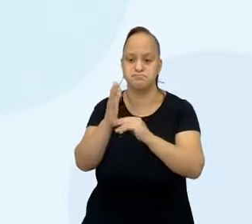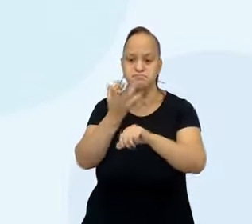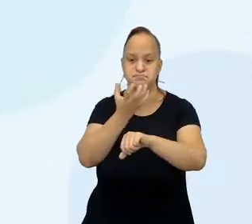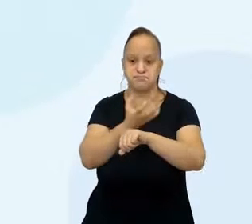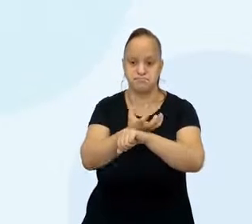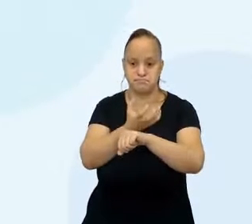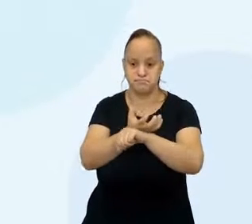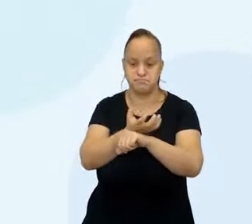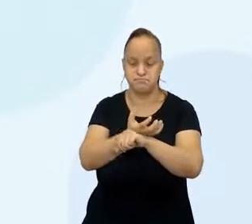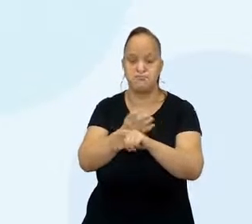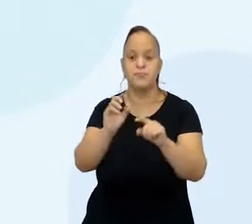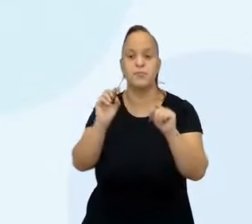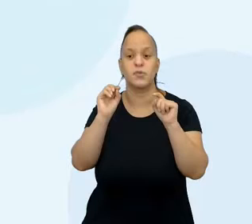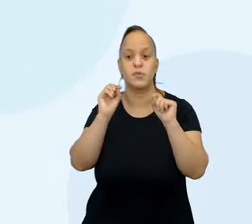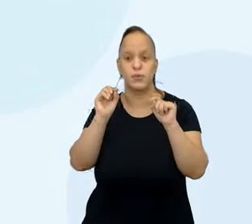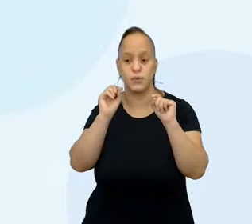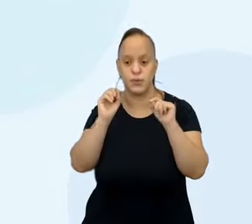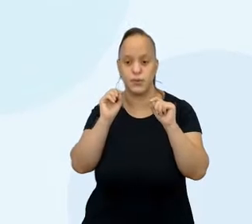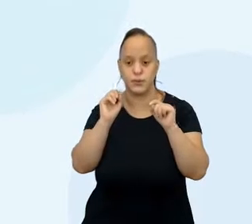curricular os